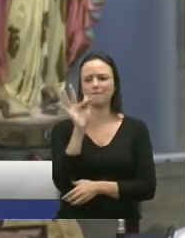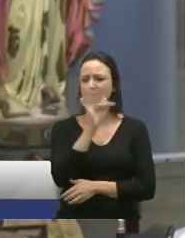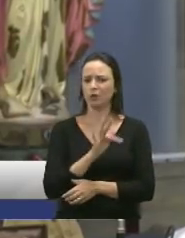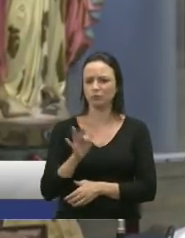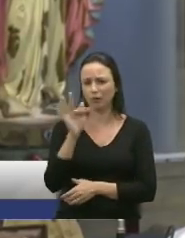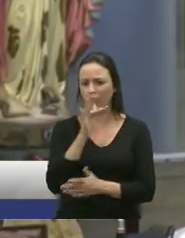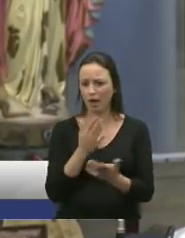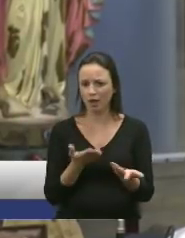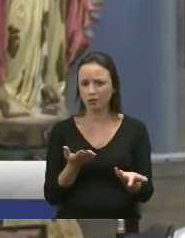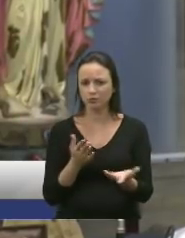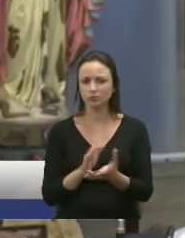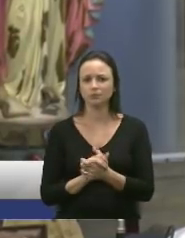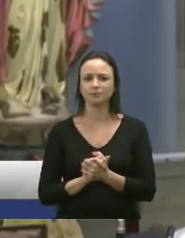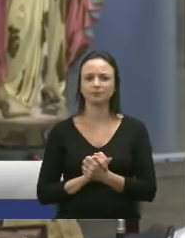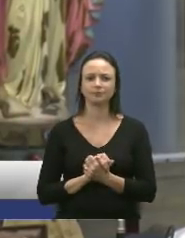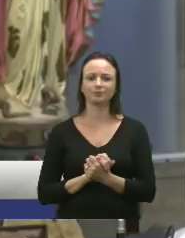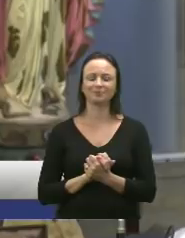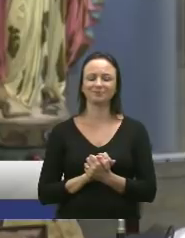né? É isso.